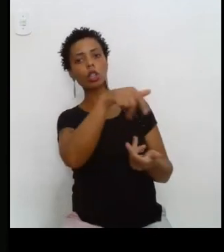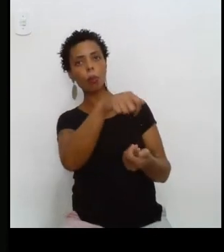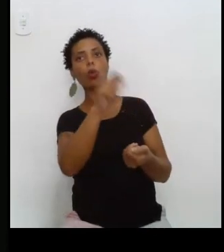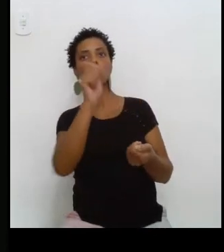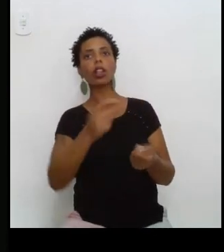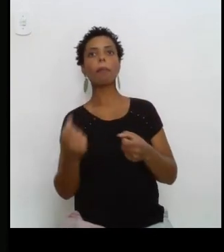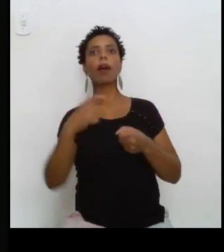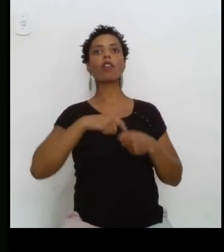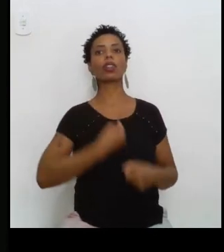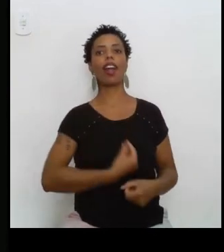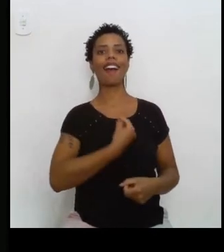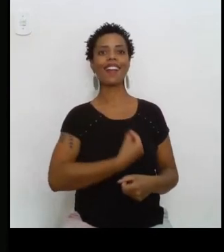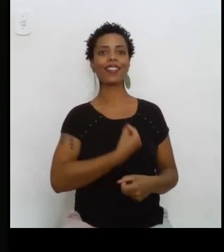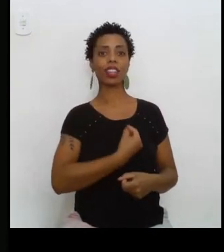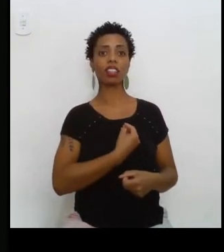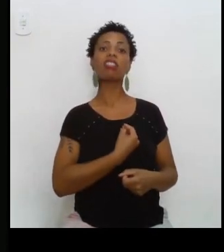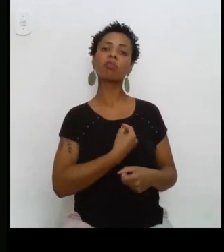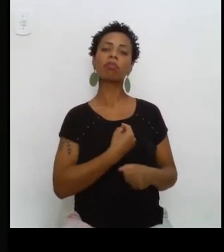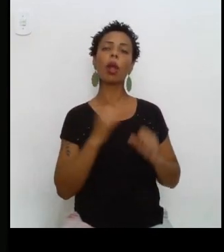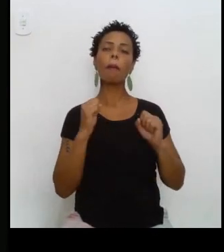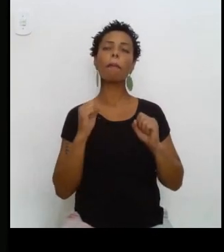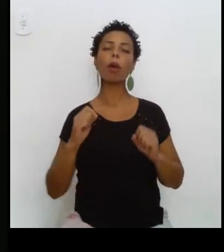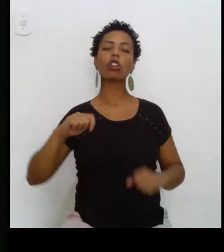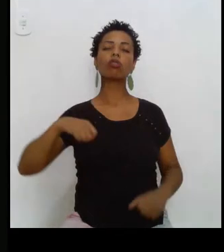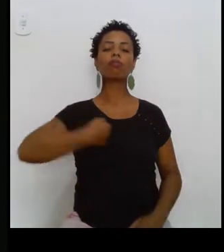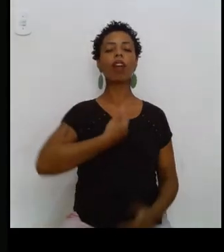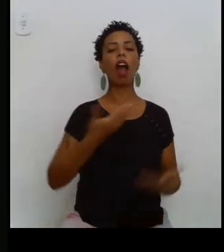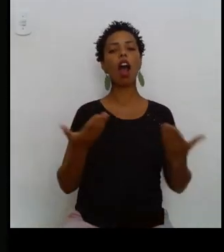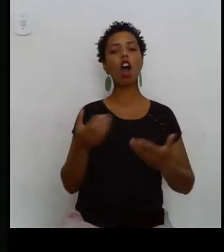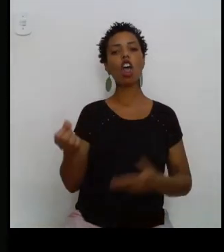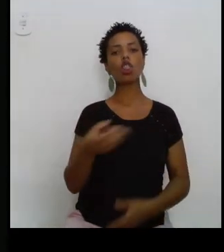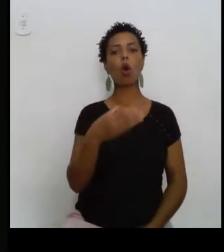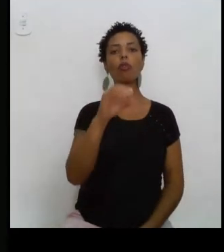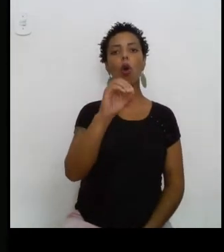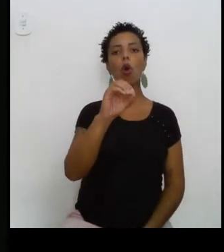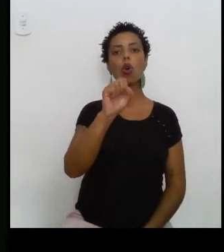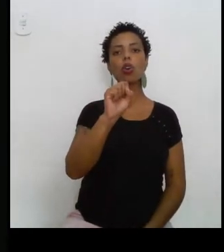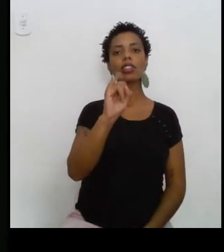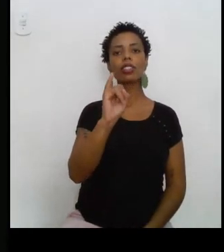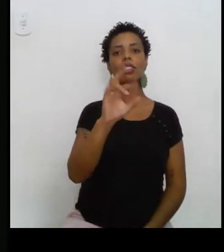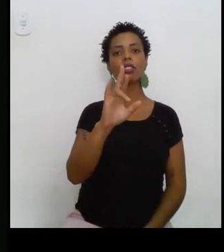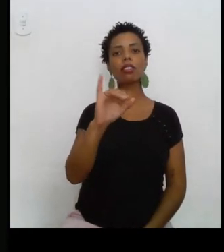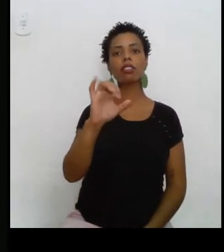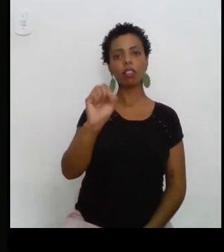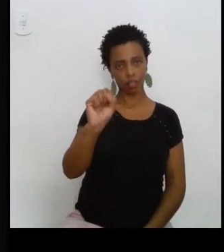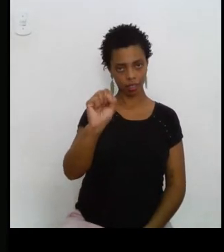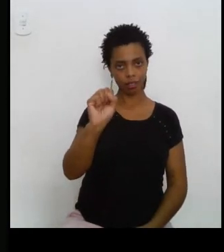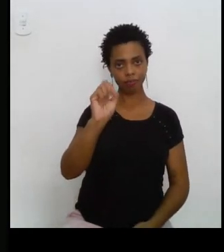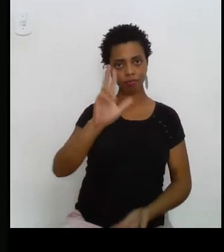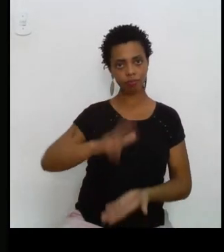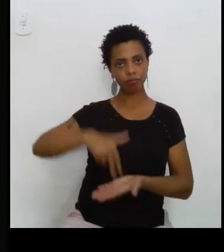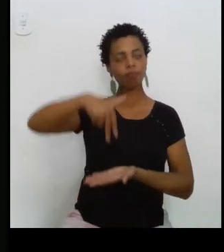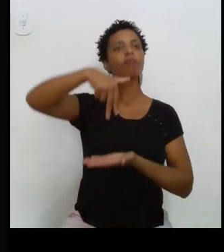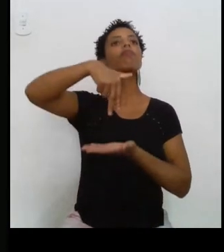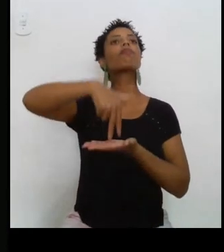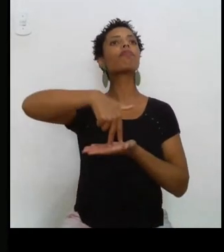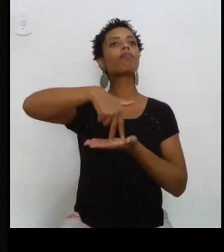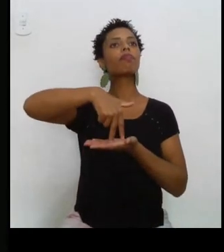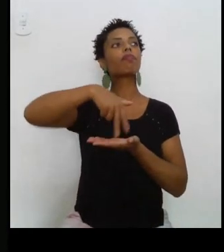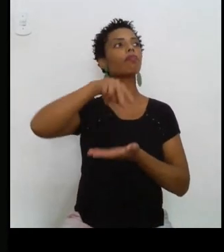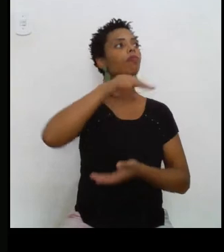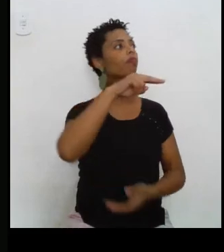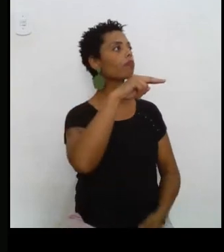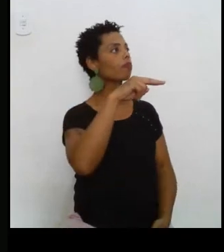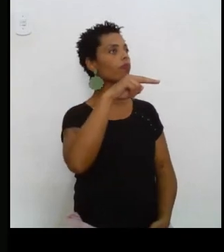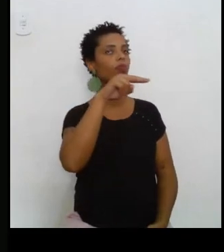e podem me chamar de Osíris e os vírus Então se levanta olha para os lados procurando o